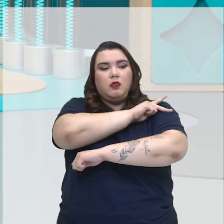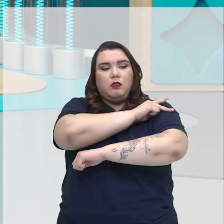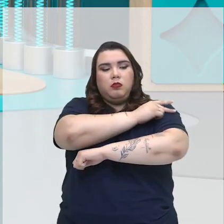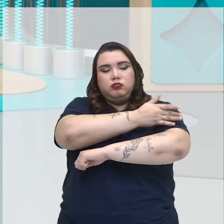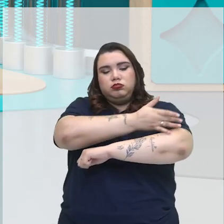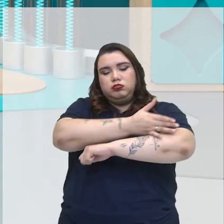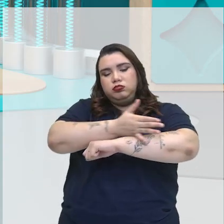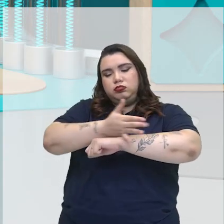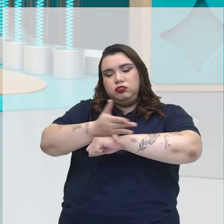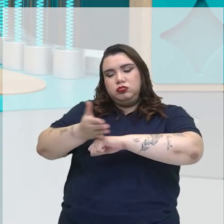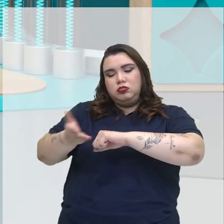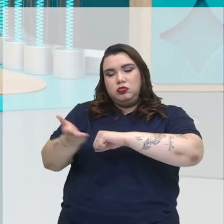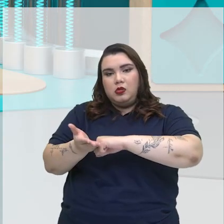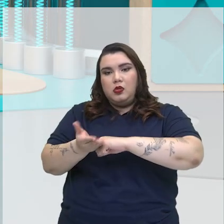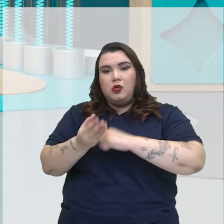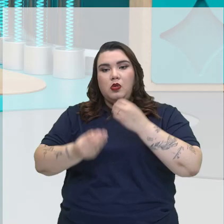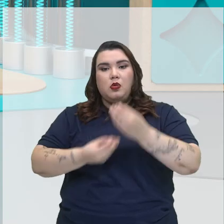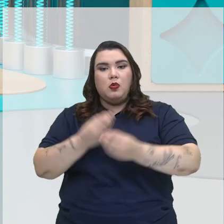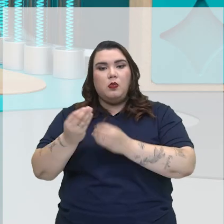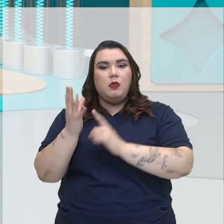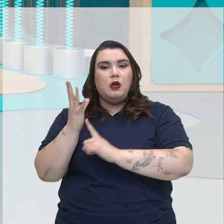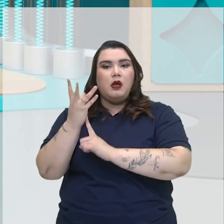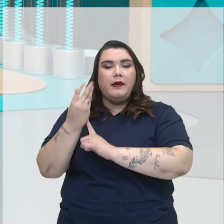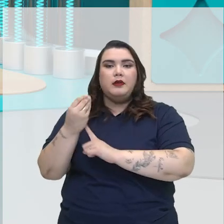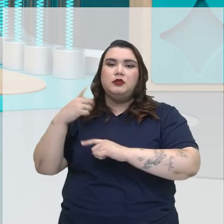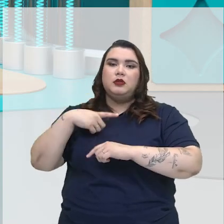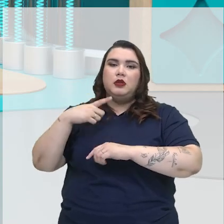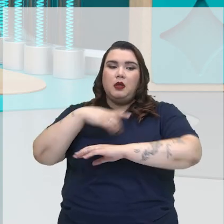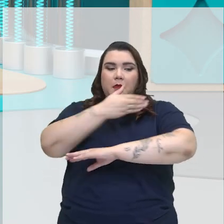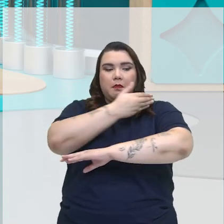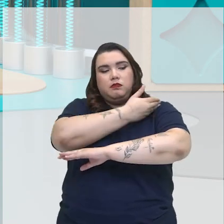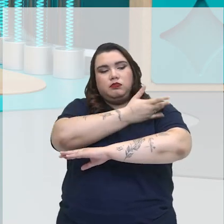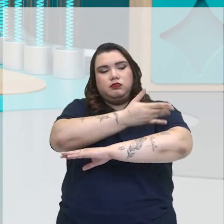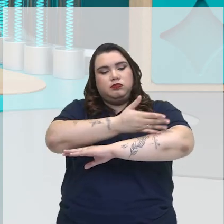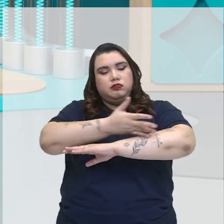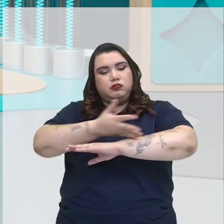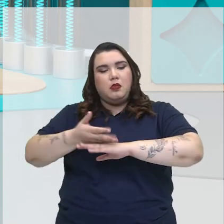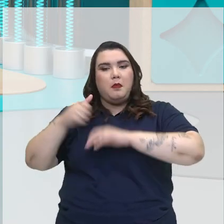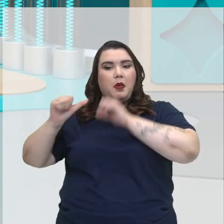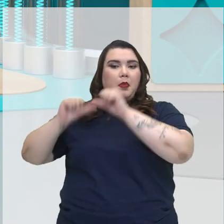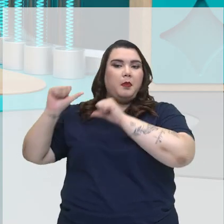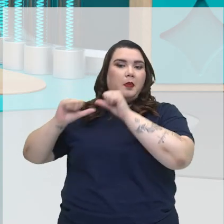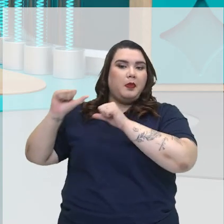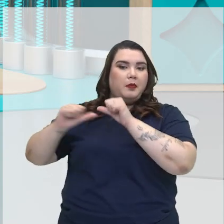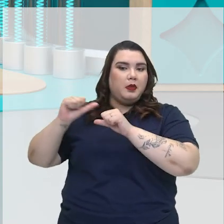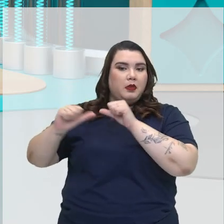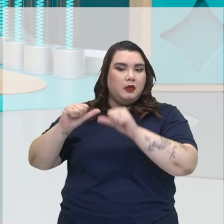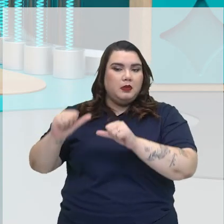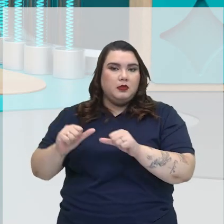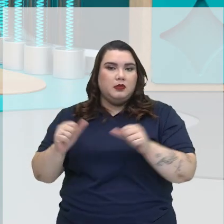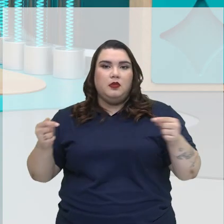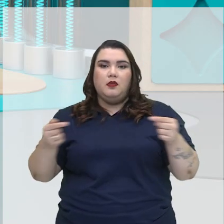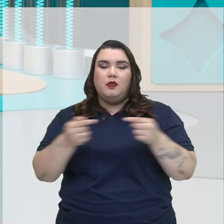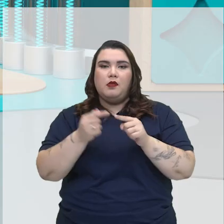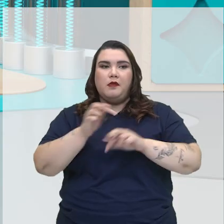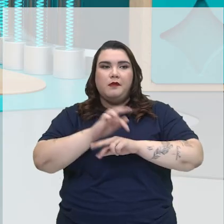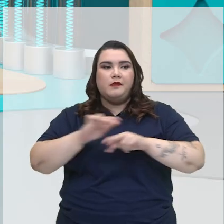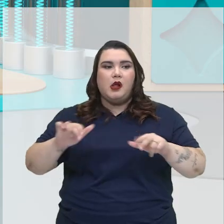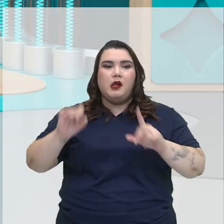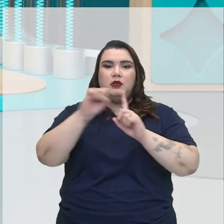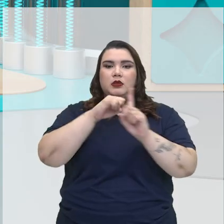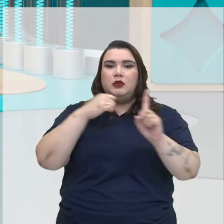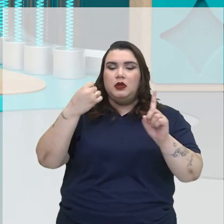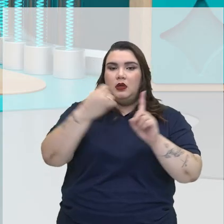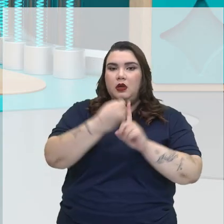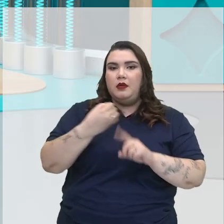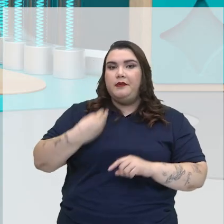podemos perceber como esse fazer artístico ele foi se modificando com o passar dos tempos, de acordo com diferentes sociedades em que eles